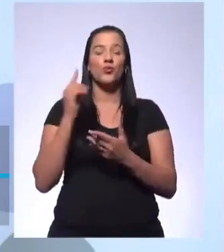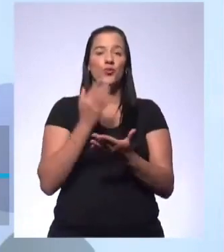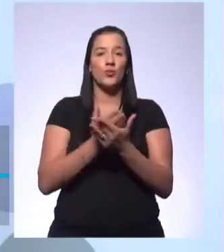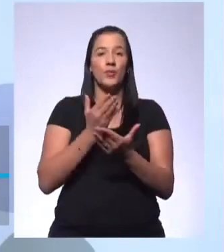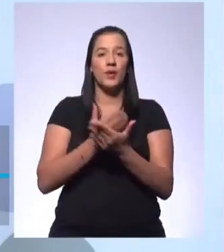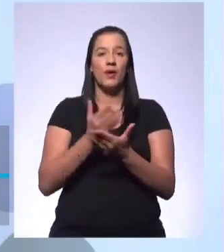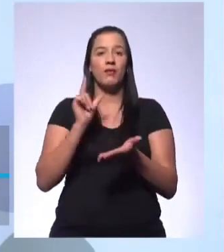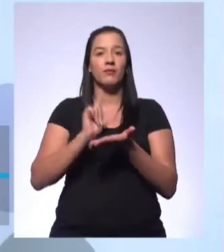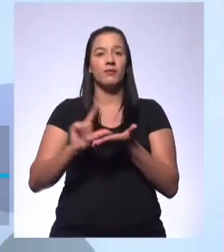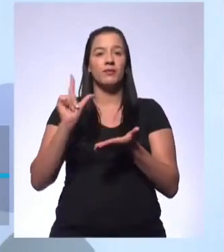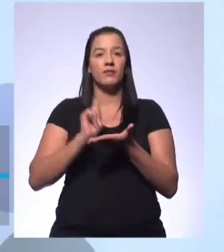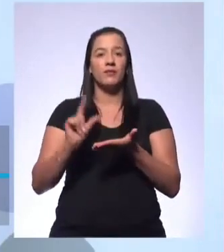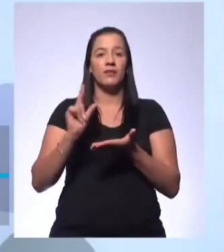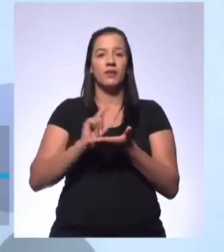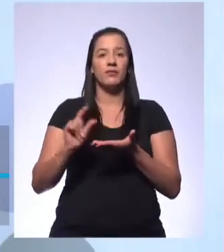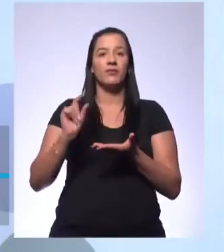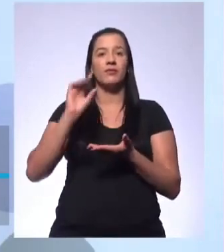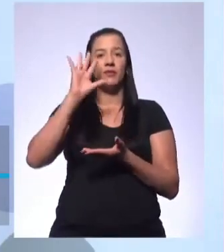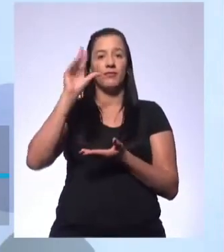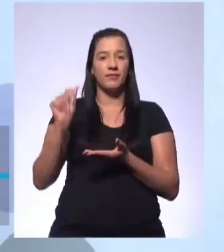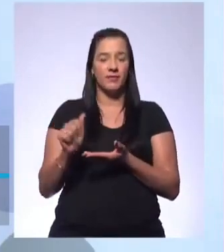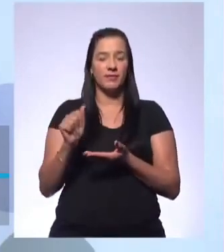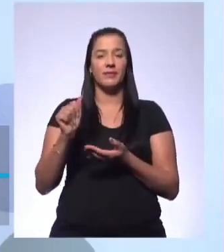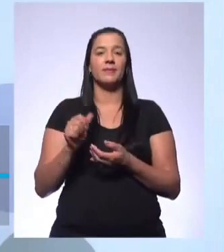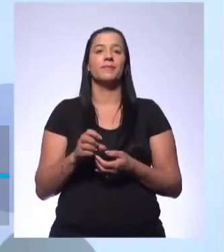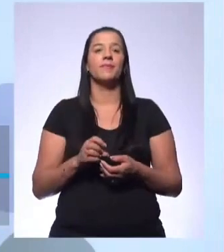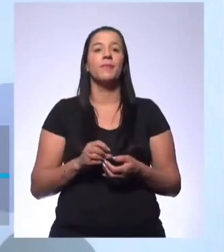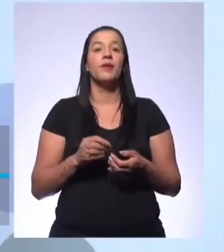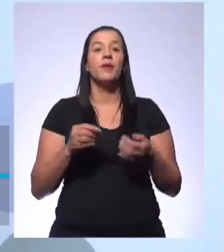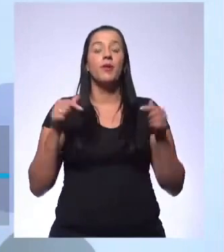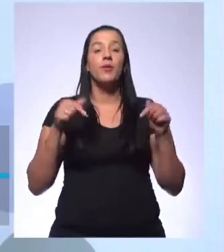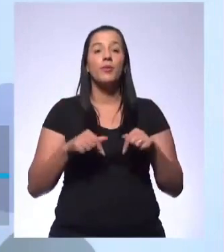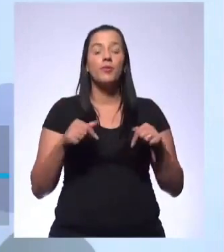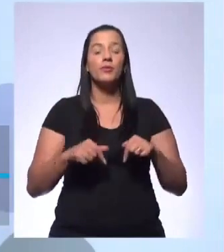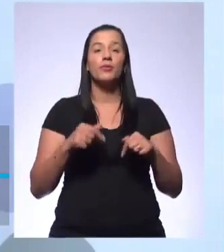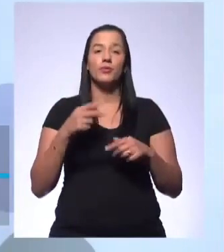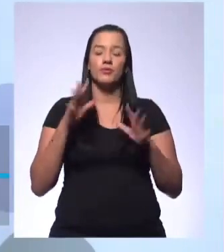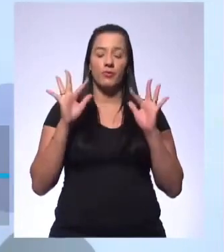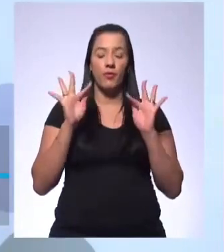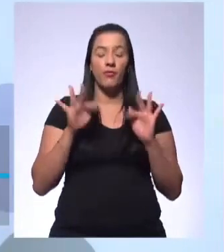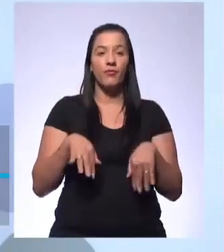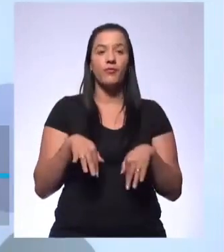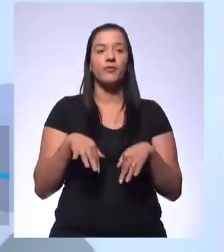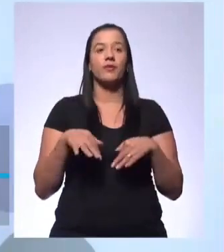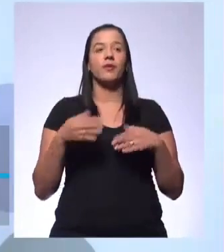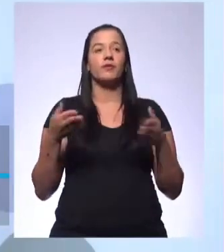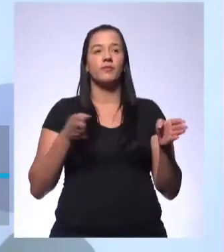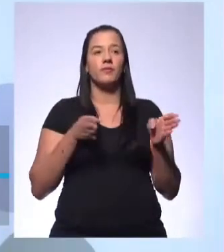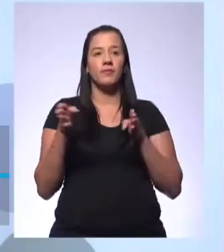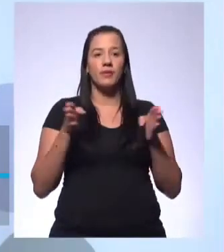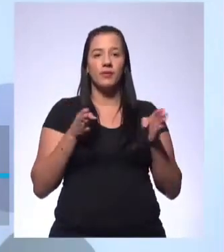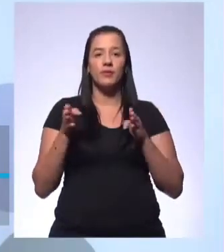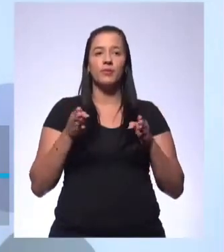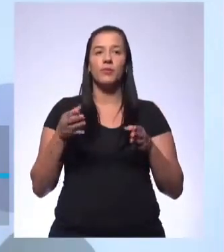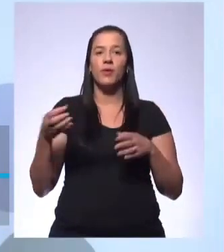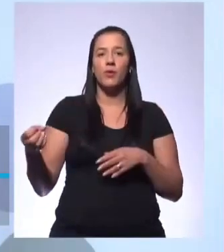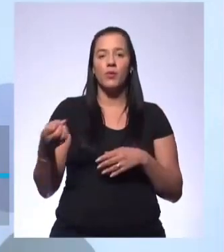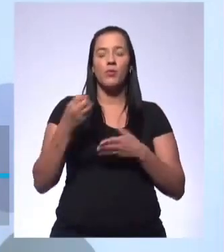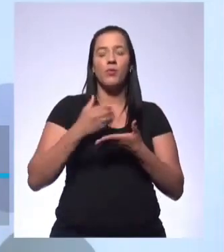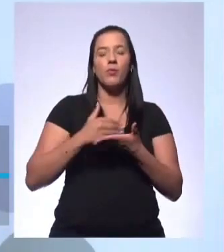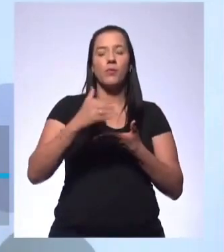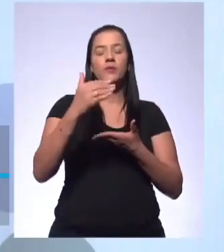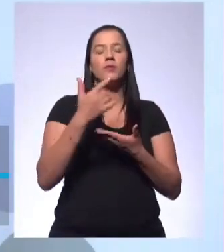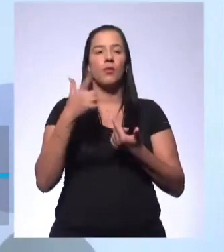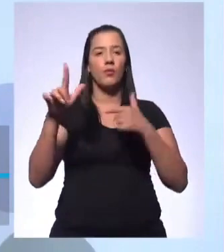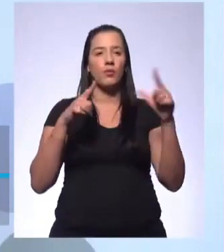aula de literaturas africanas. Agora sim, vamos dar aí o fim, né, finalizar esse momento para começar uma outra série aí